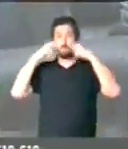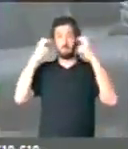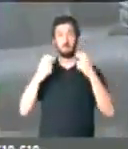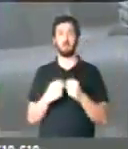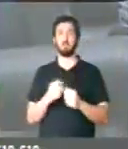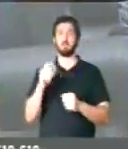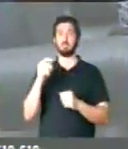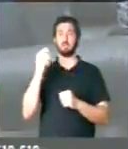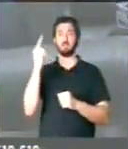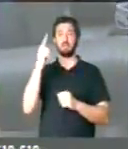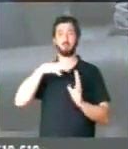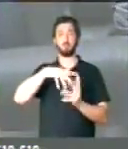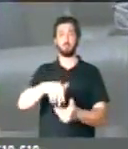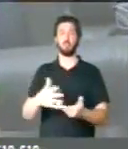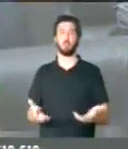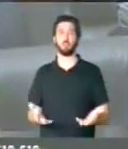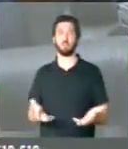geografia mundial,